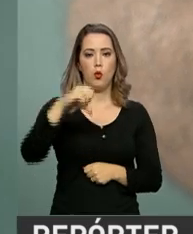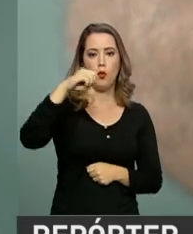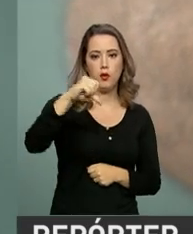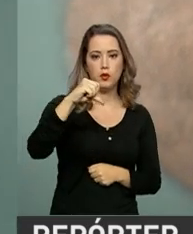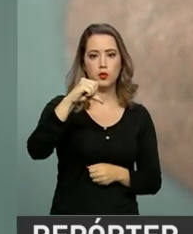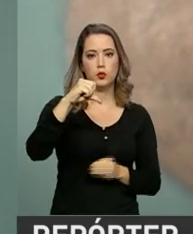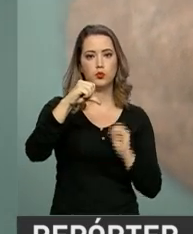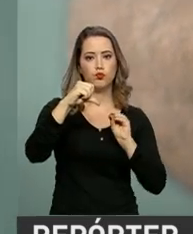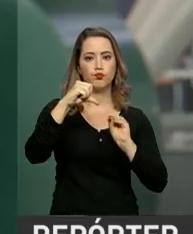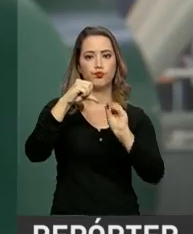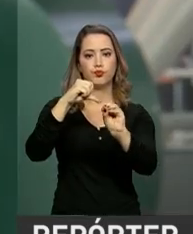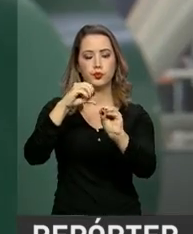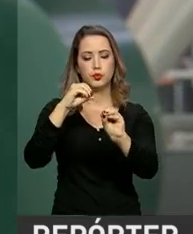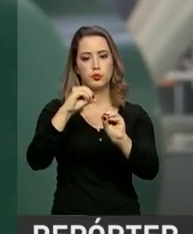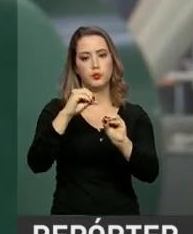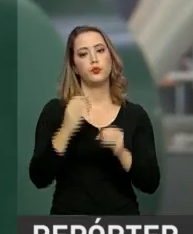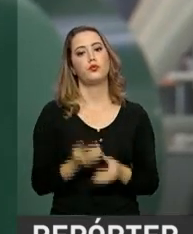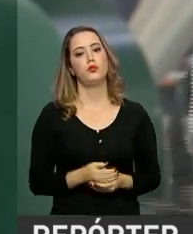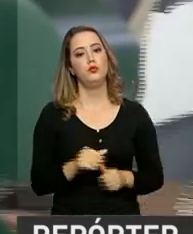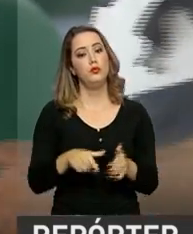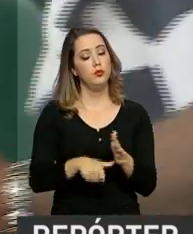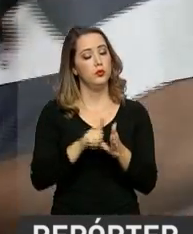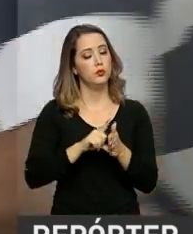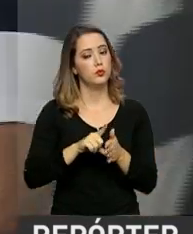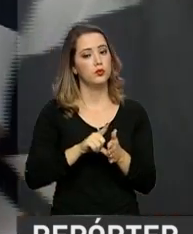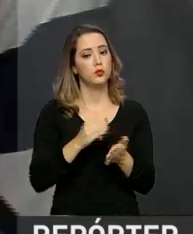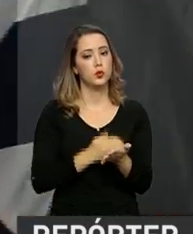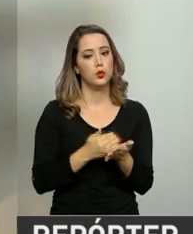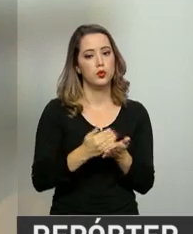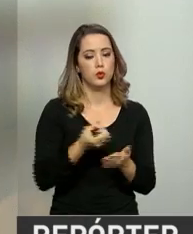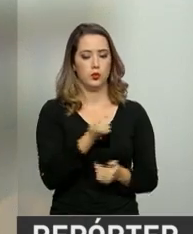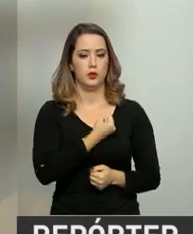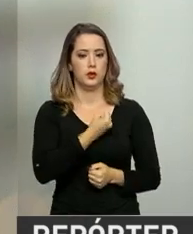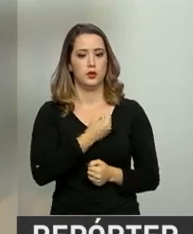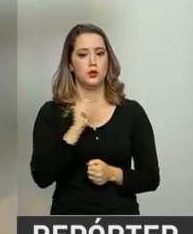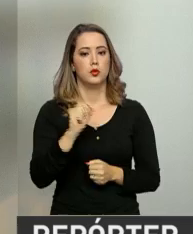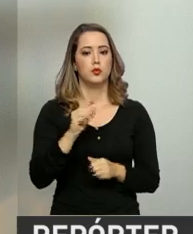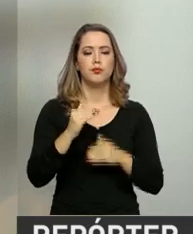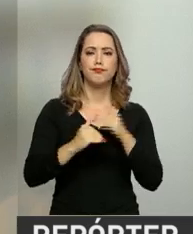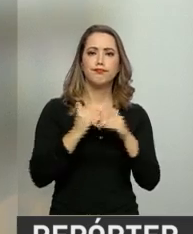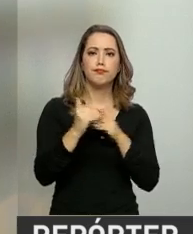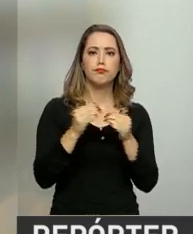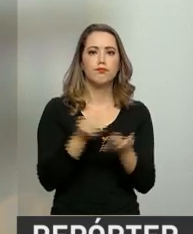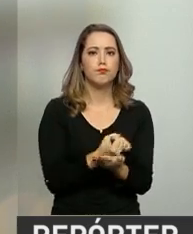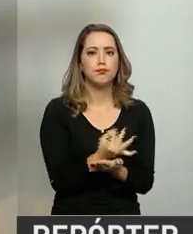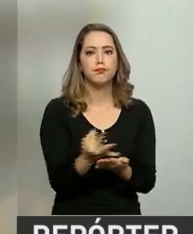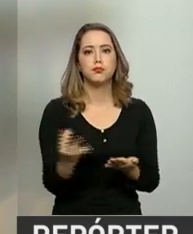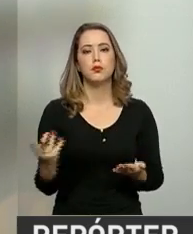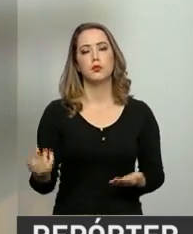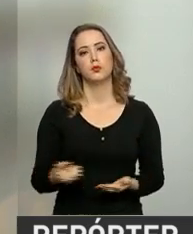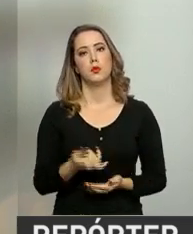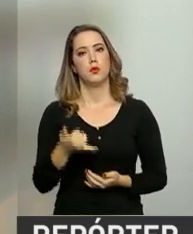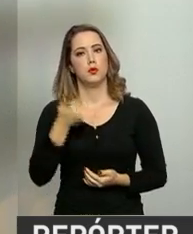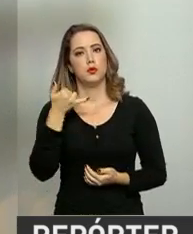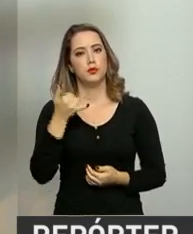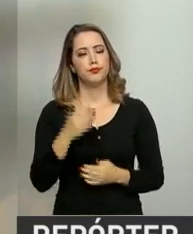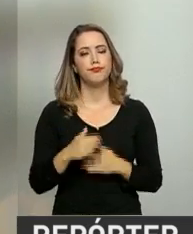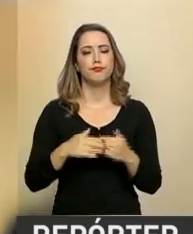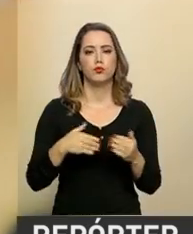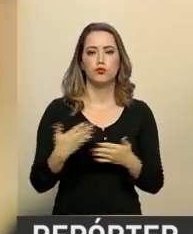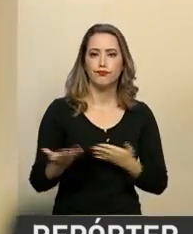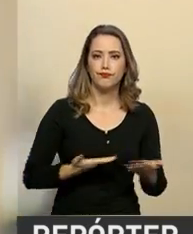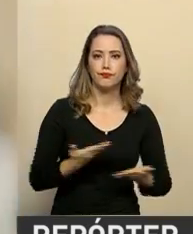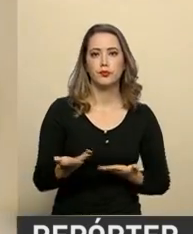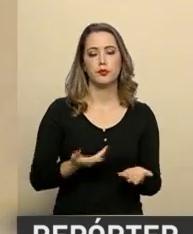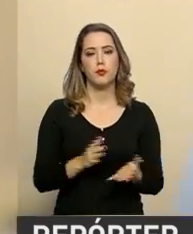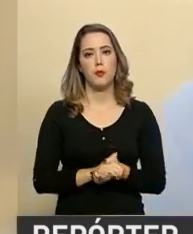pretende aumentar aumentar a disponibilidade de números na telefonia celular e também novas aplicações e serviços